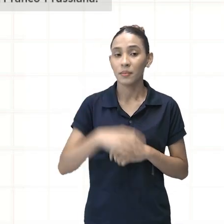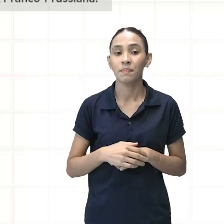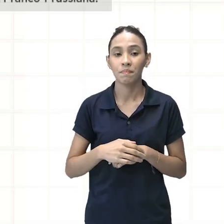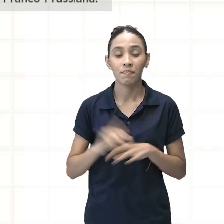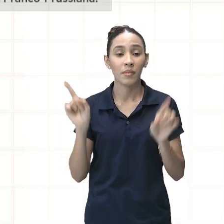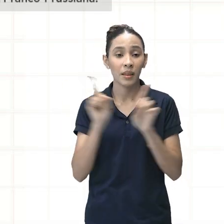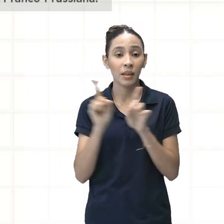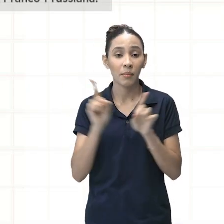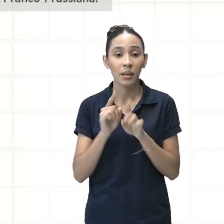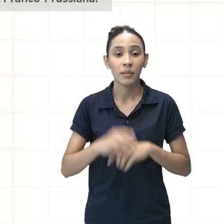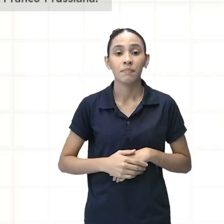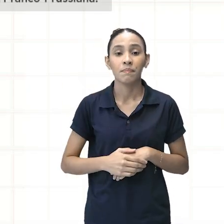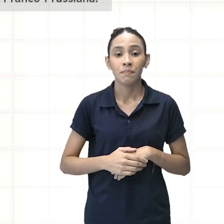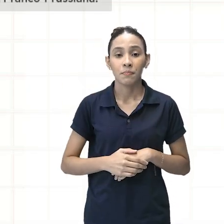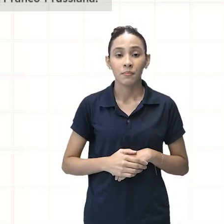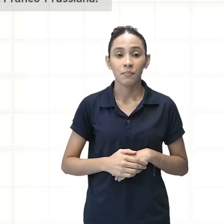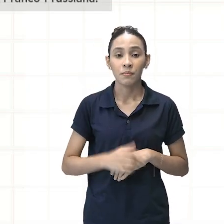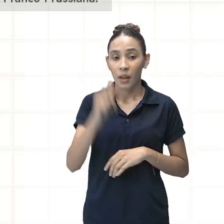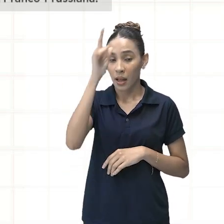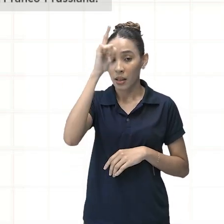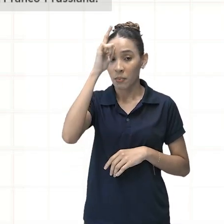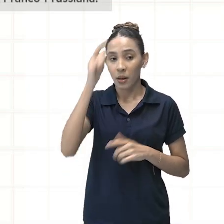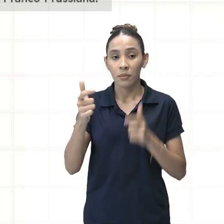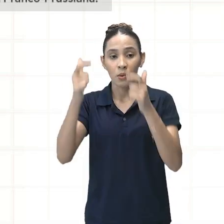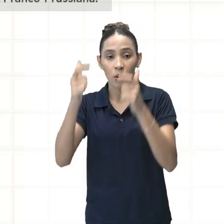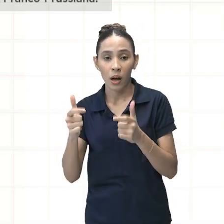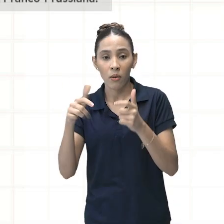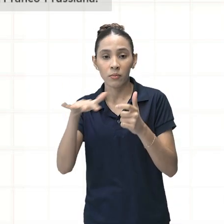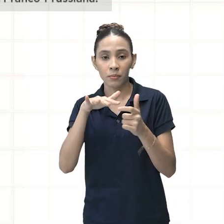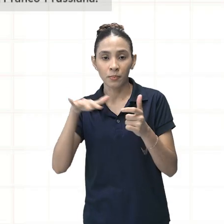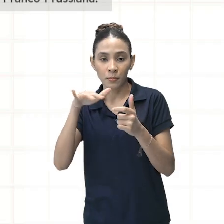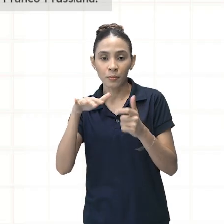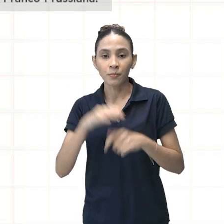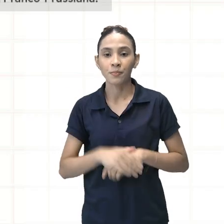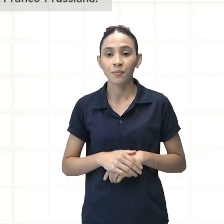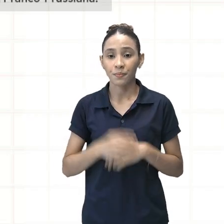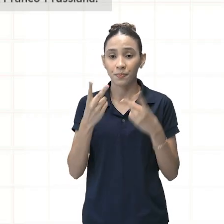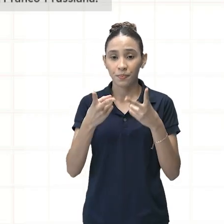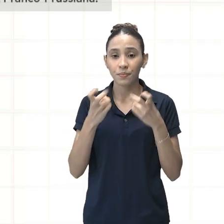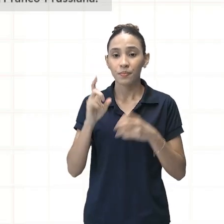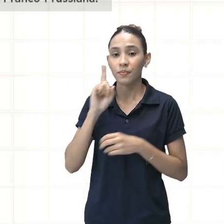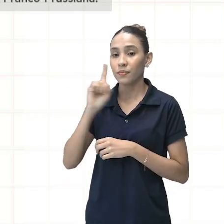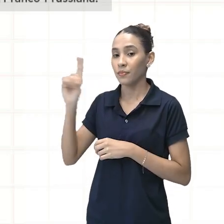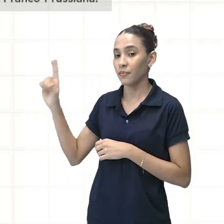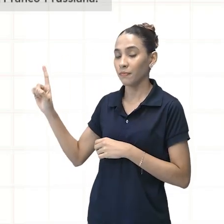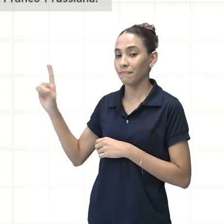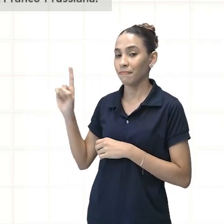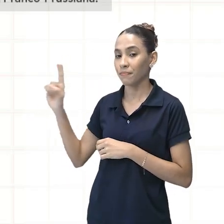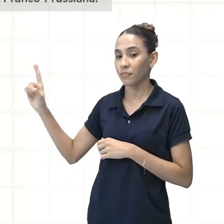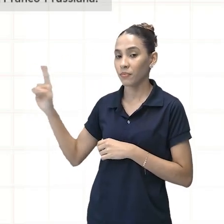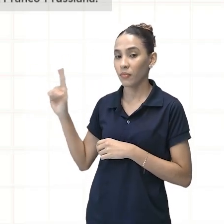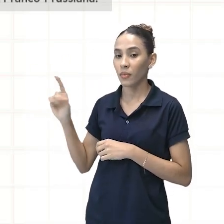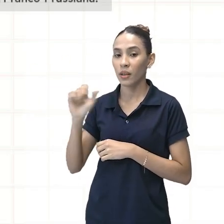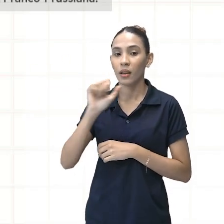nesse contexto, a Alemanha ela vai anexar uma região, vocês podem observar aqui no mapa,